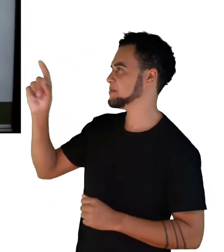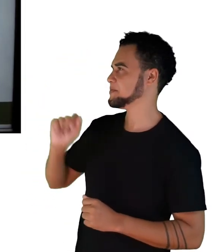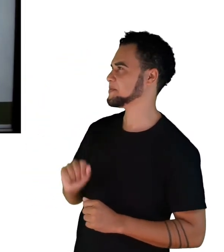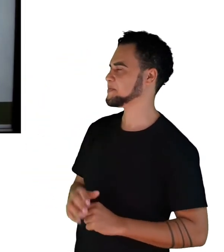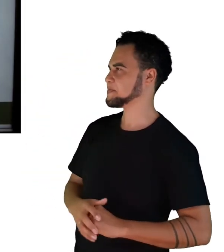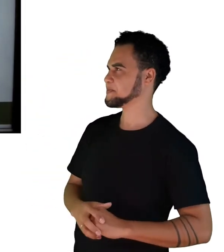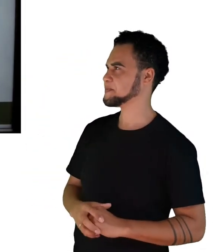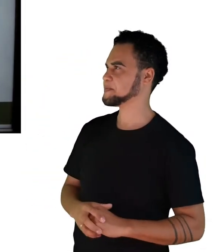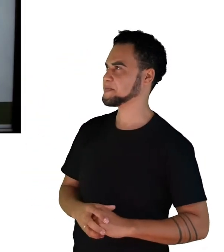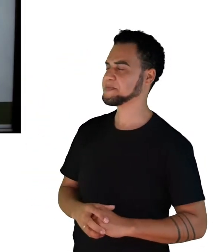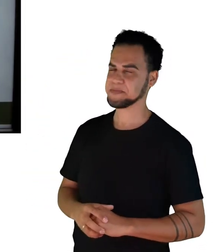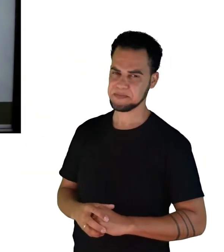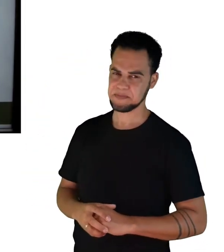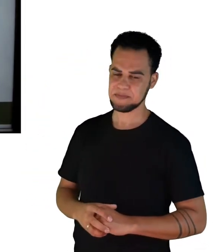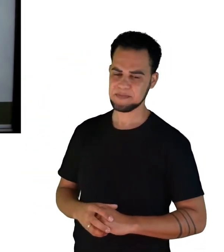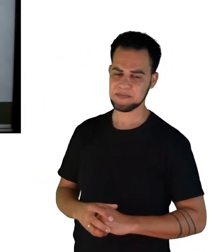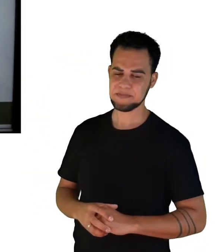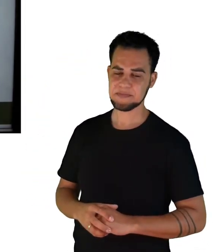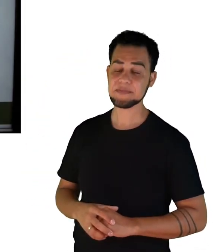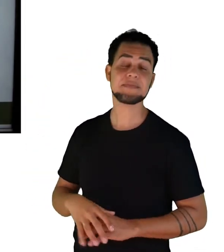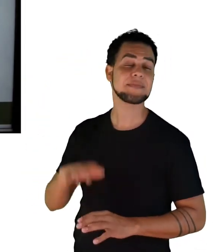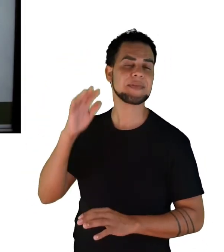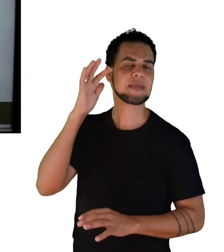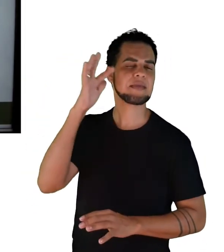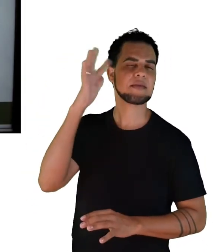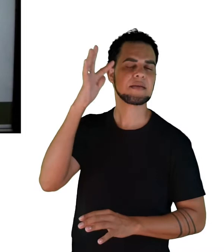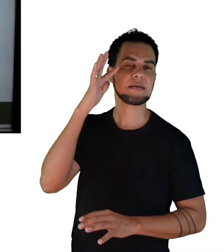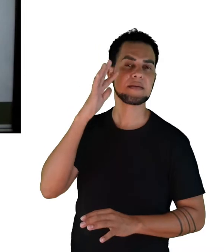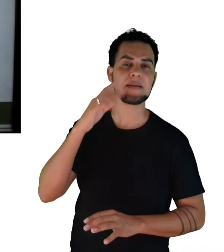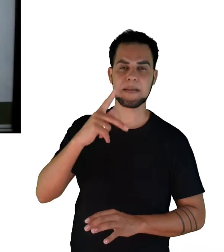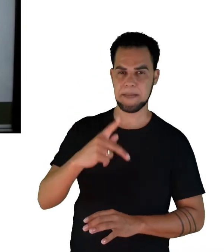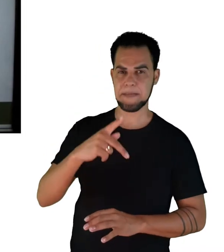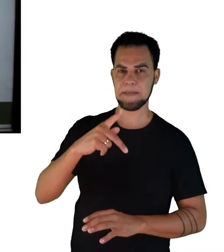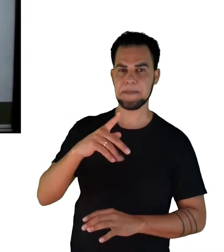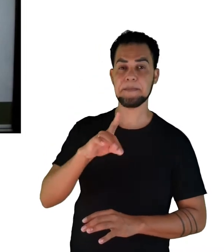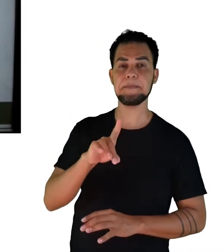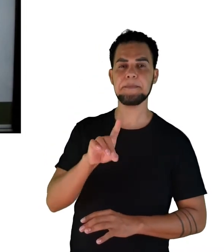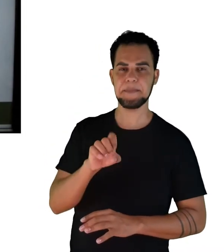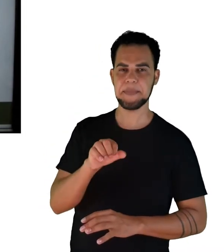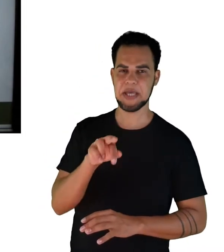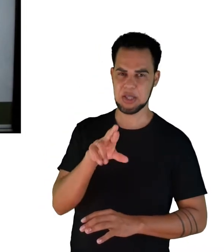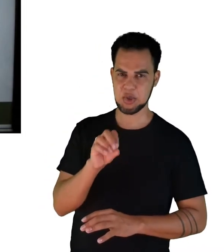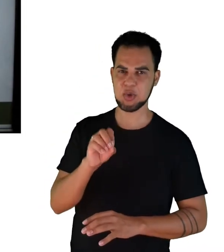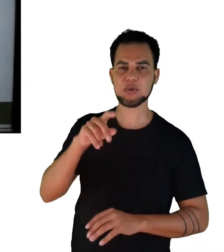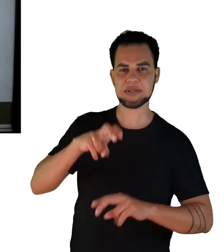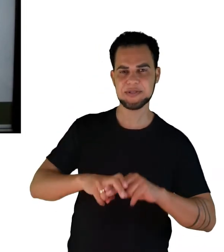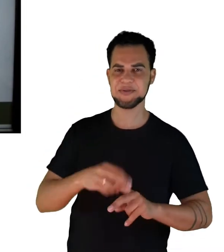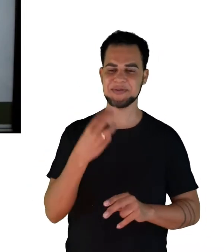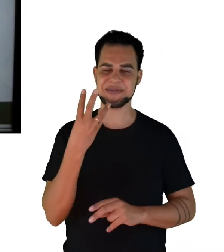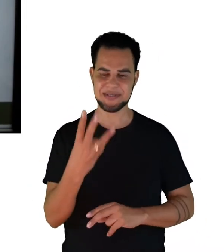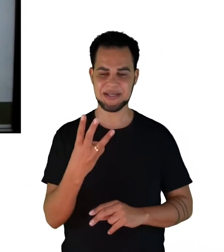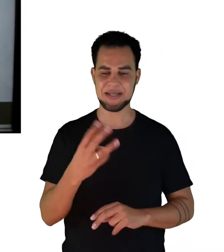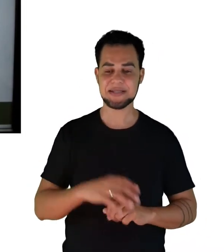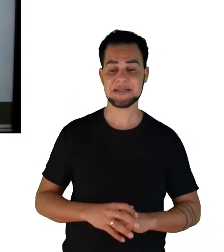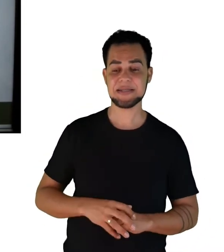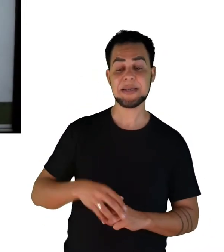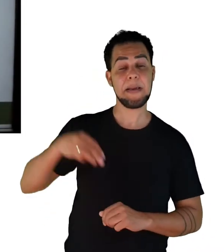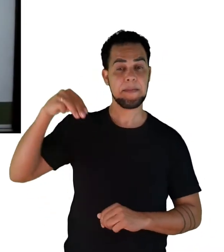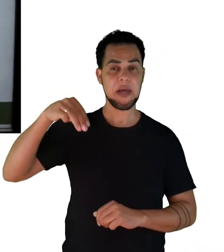situação que a gente marcou. Suponhamos que Pedro sentasse aqui na posição 3 e Marineide